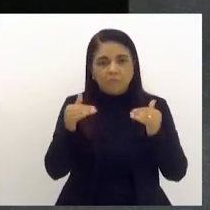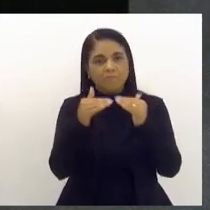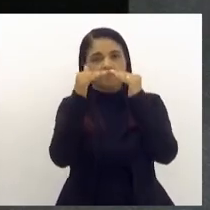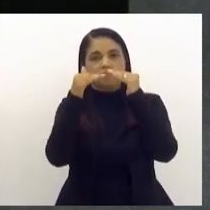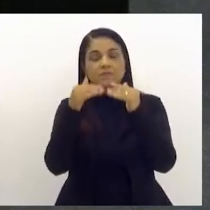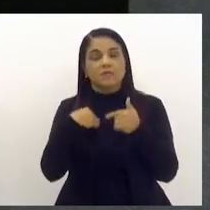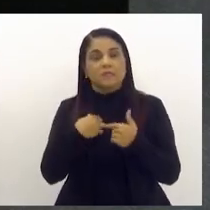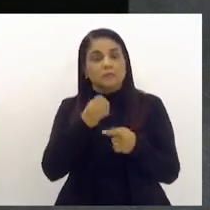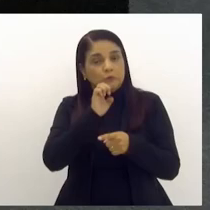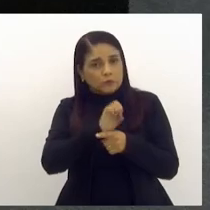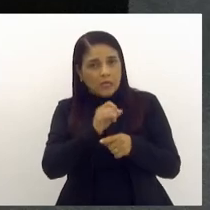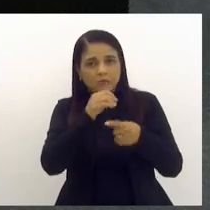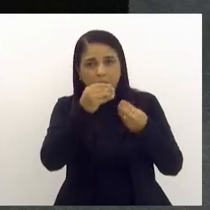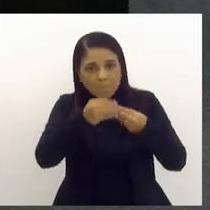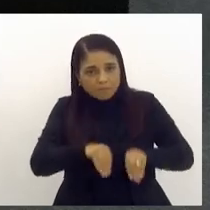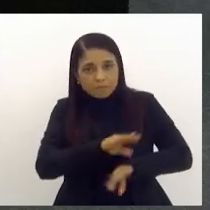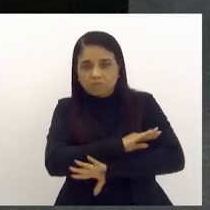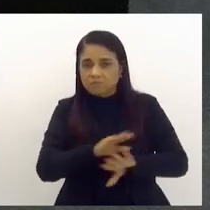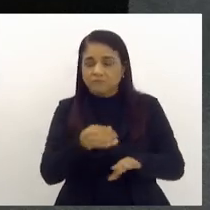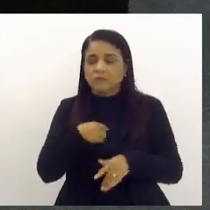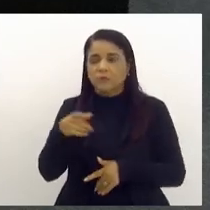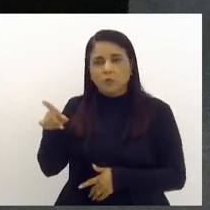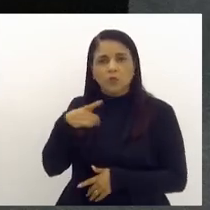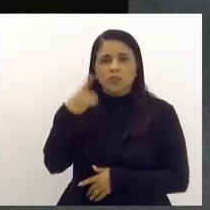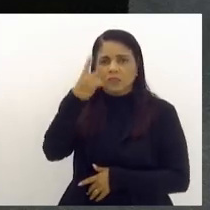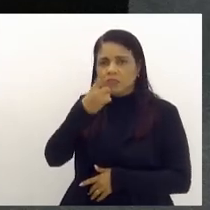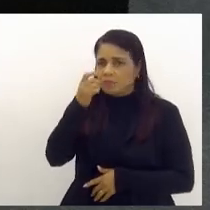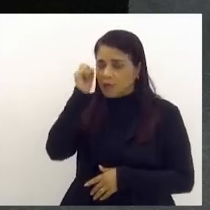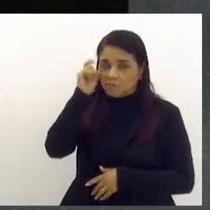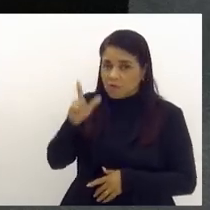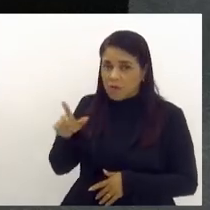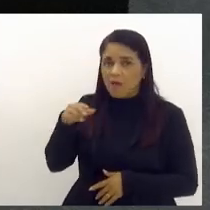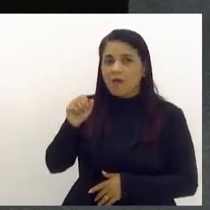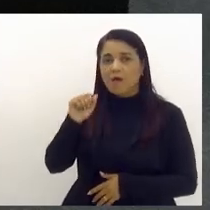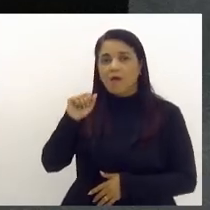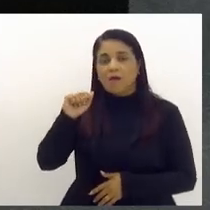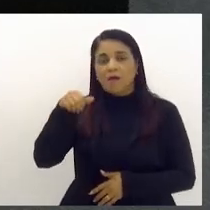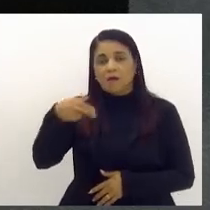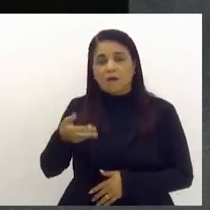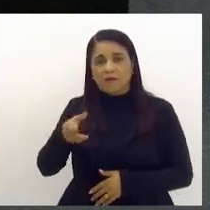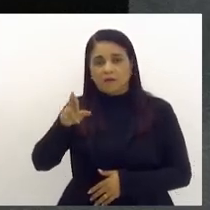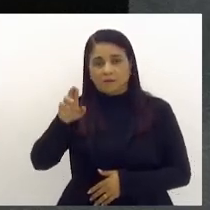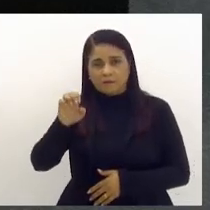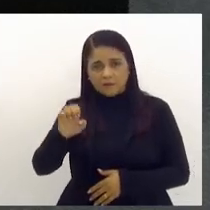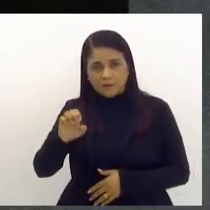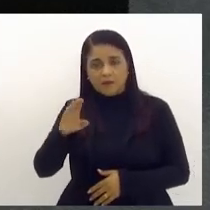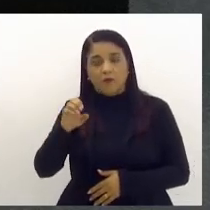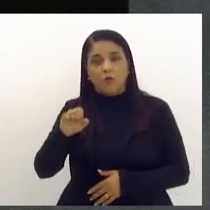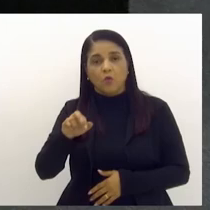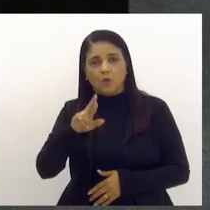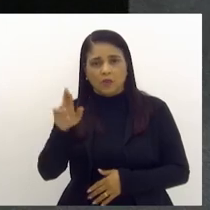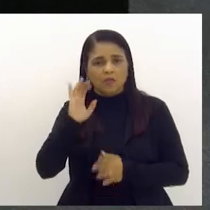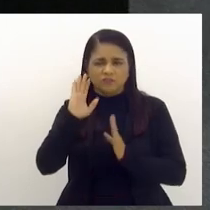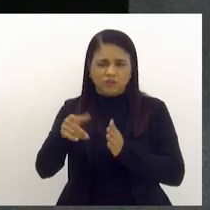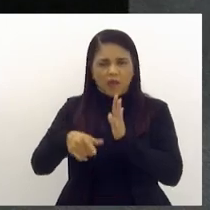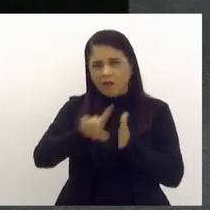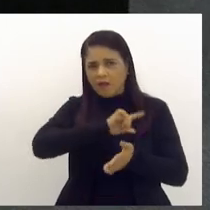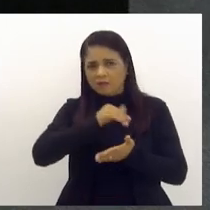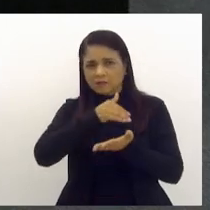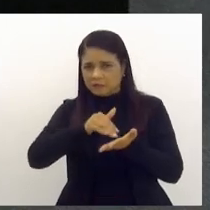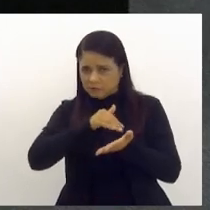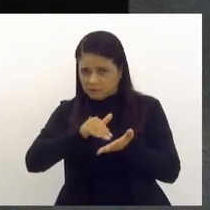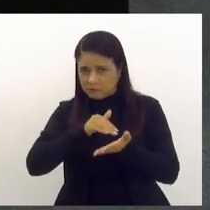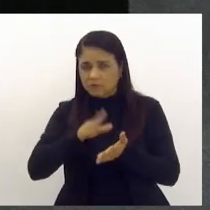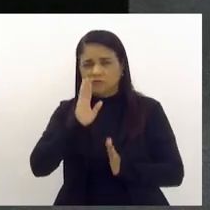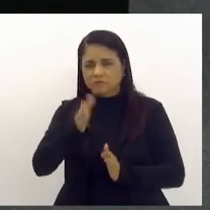estava quebrado. Está aqui o deputado sempre alerta, André Corrêa, que, como eu, já foi secretário e sabe